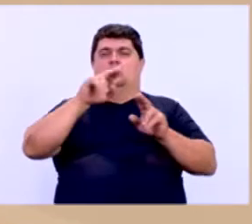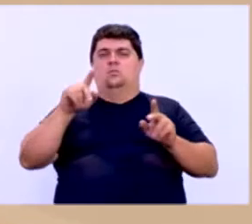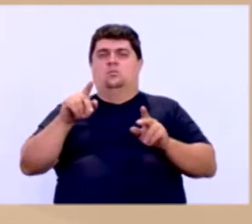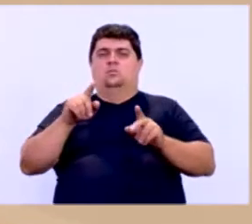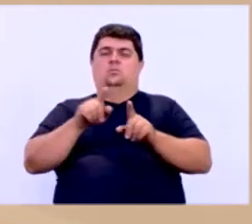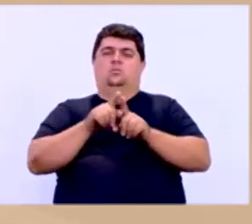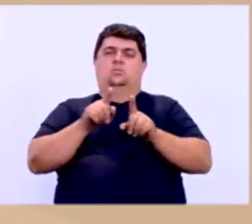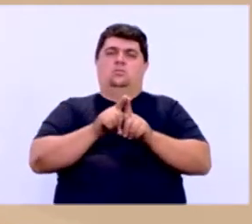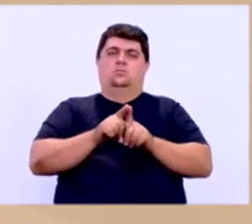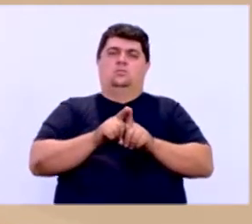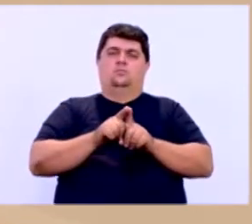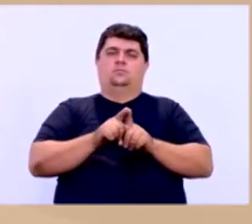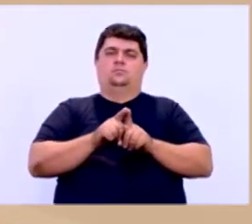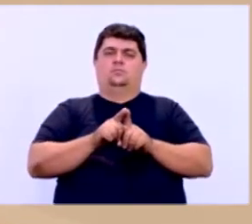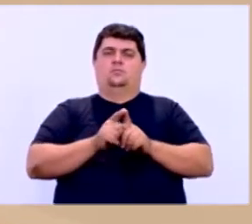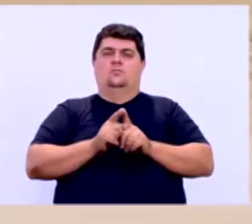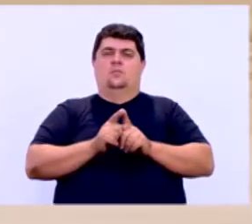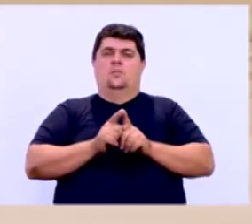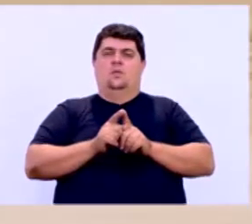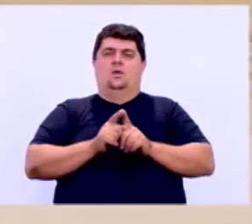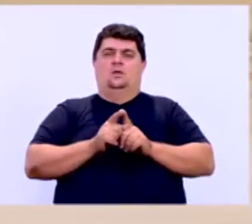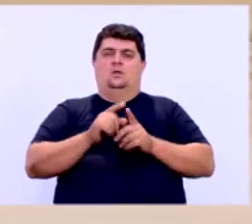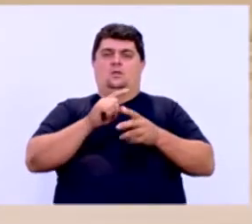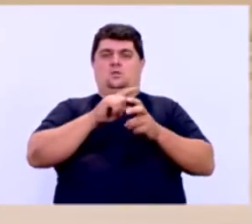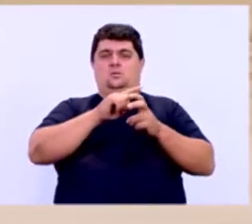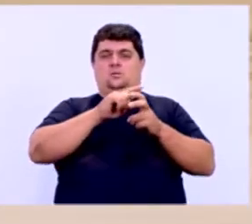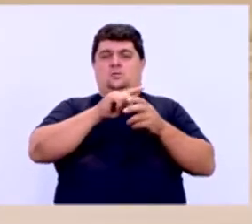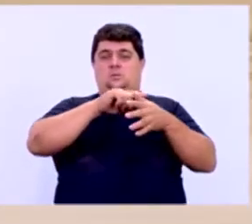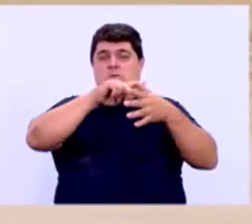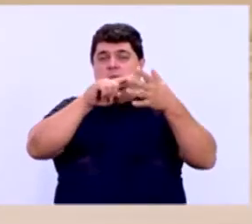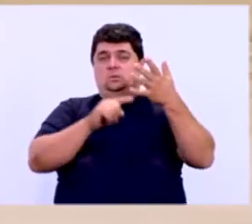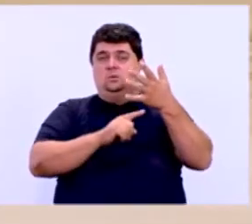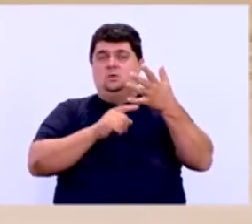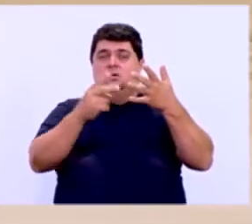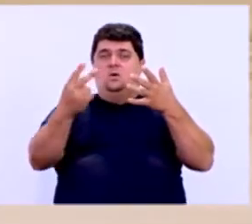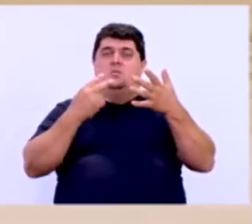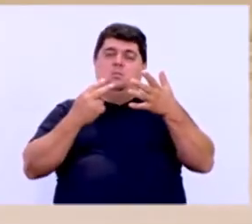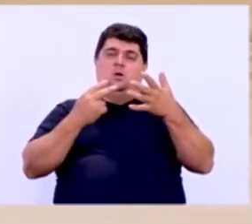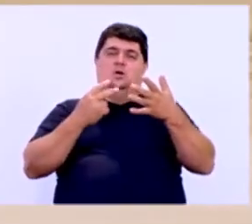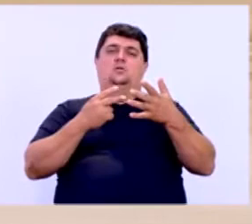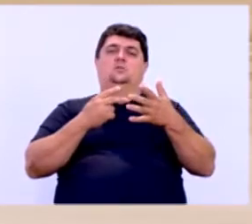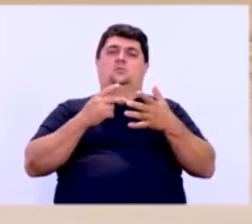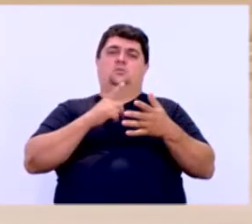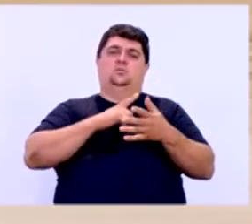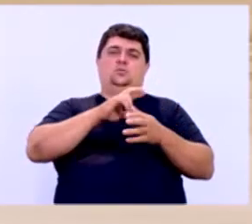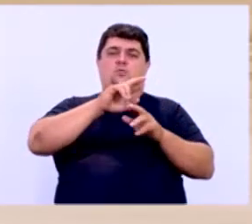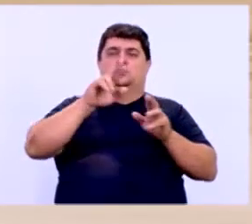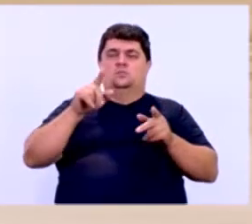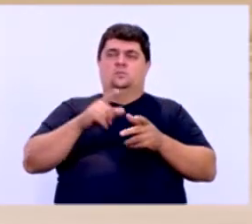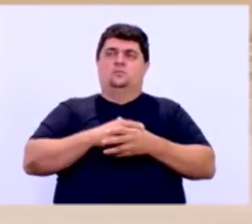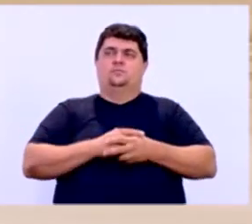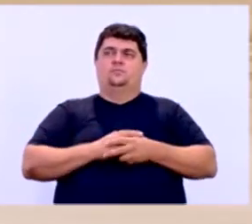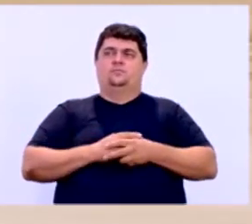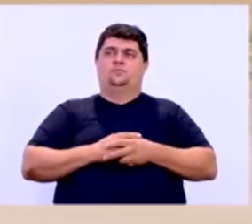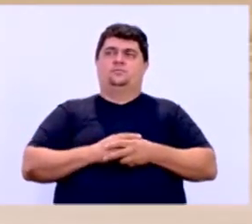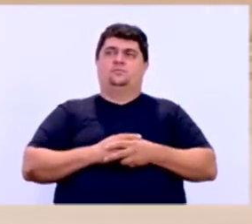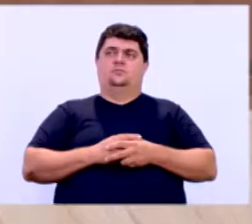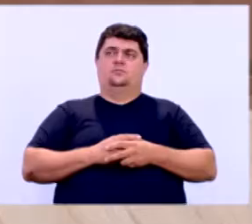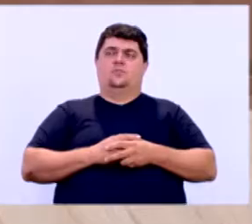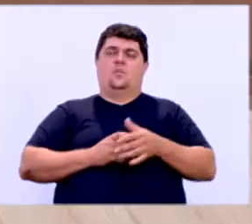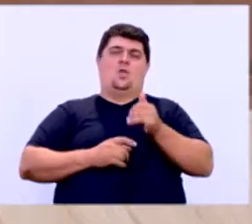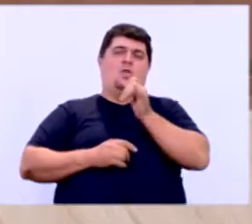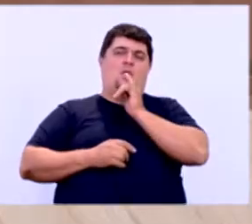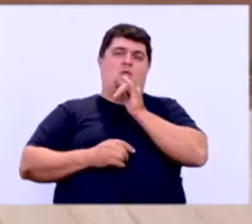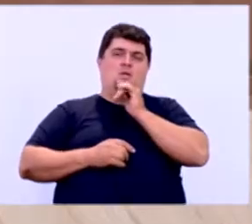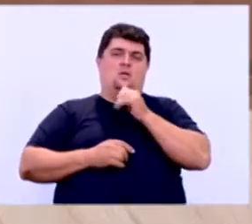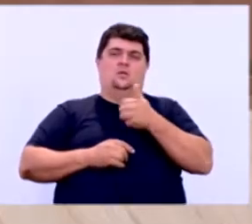E nós temos 5 tipos de empréstimos através de capital de terceiros. Que, por exemplo, tem